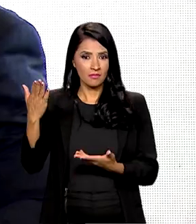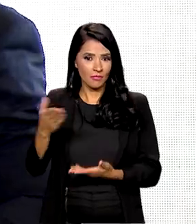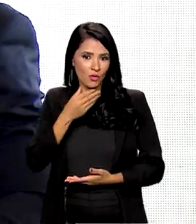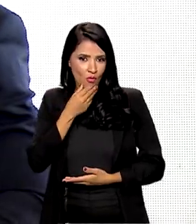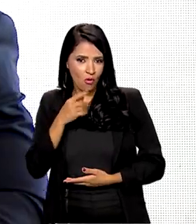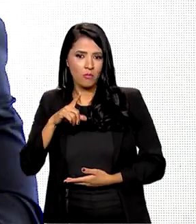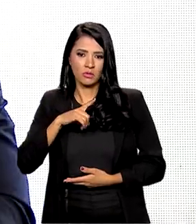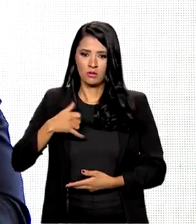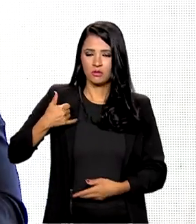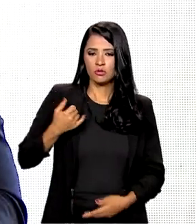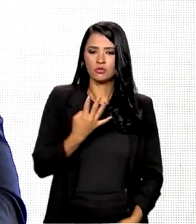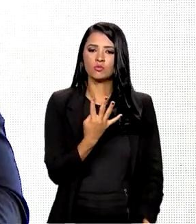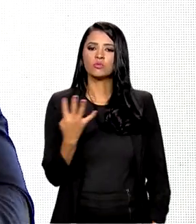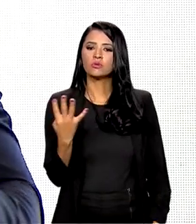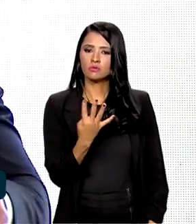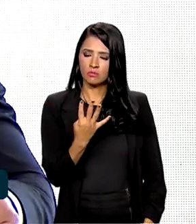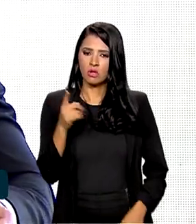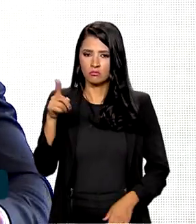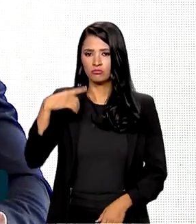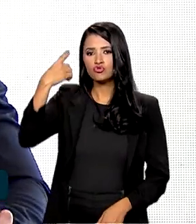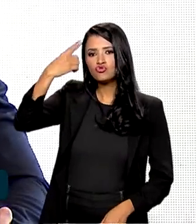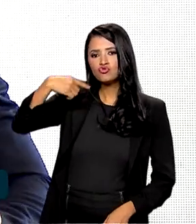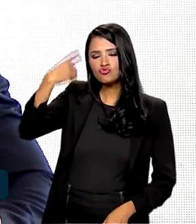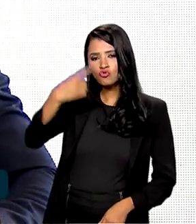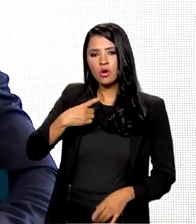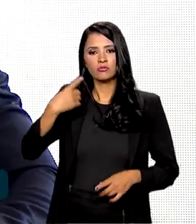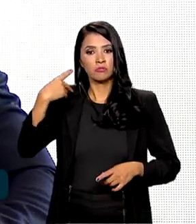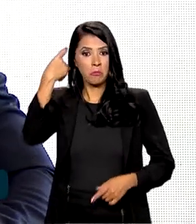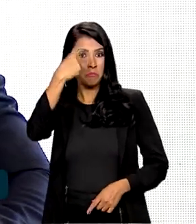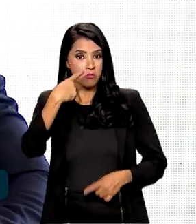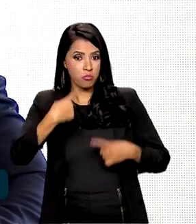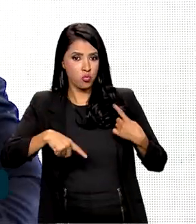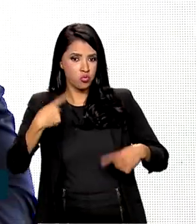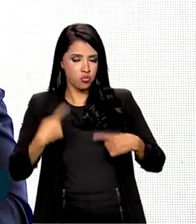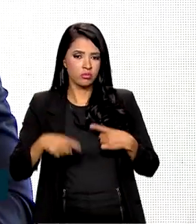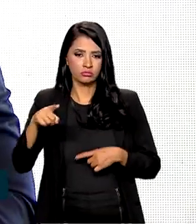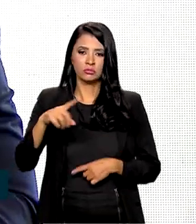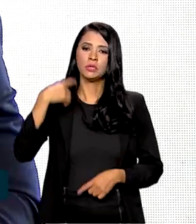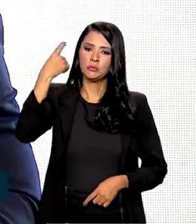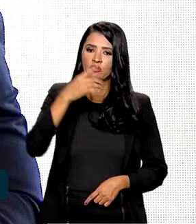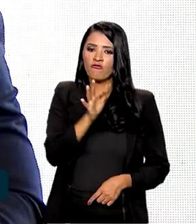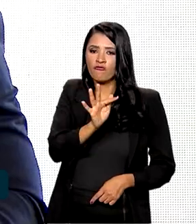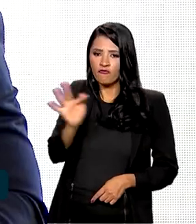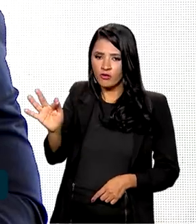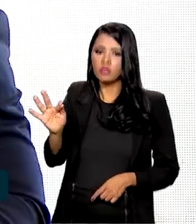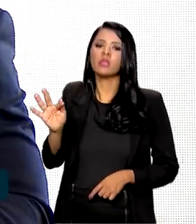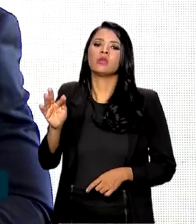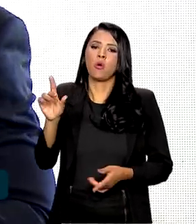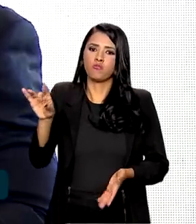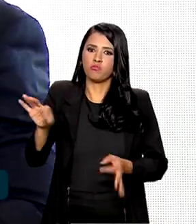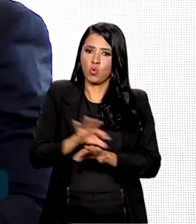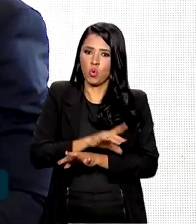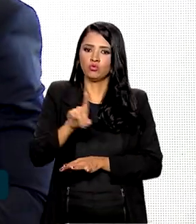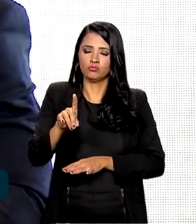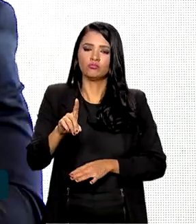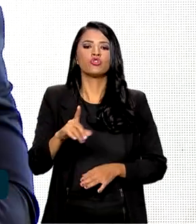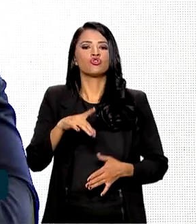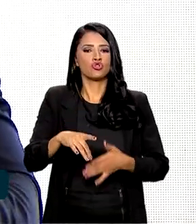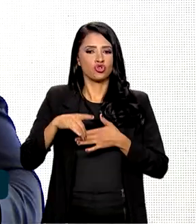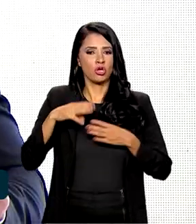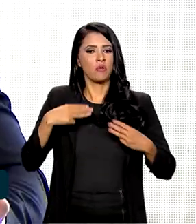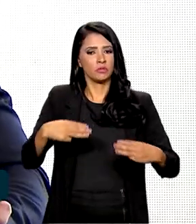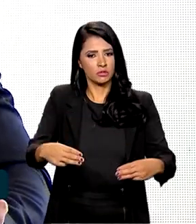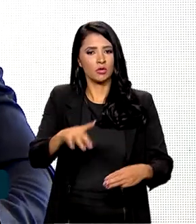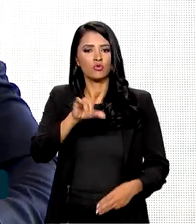Sabino tem 44 anos, é advogado e político. Deputado federal licenciado, ele já comandava o ministério desde o